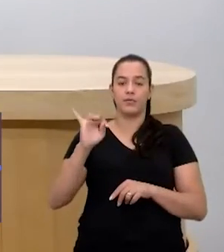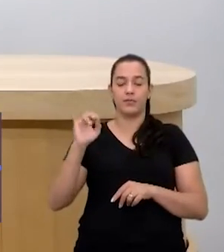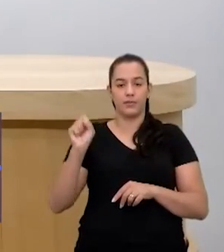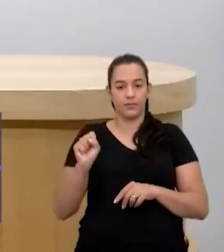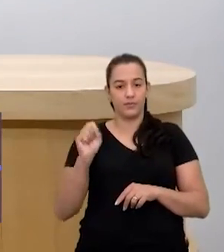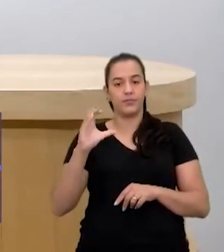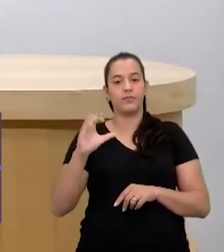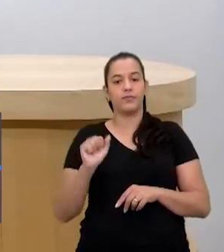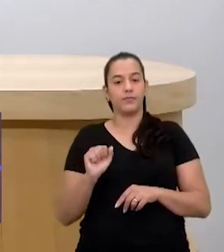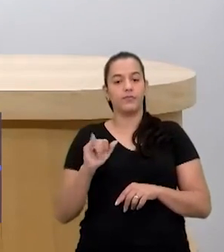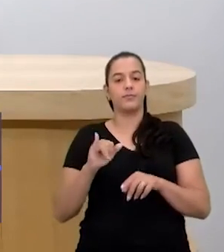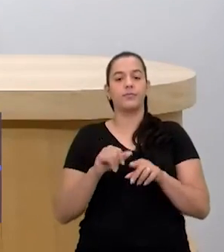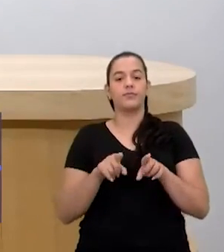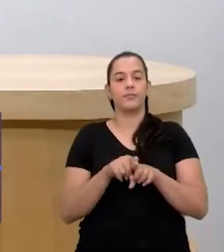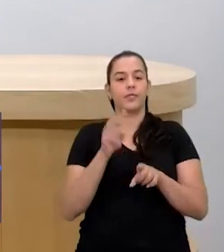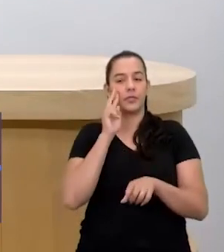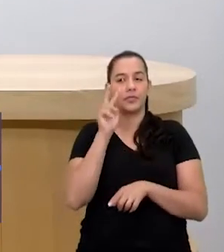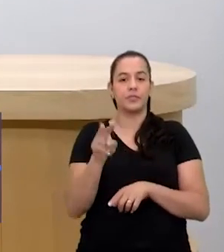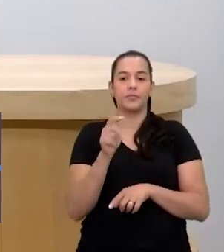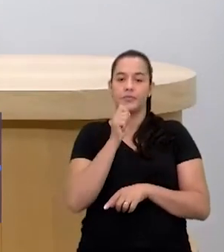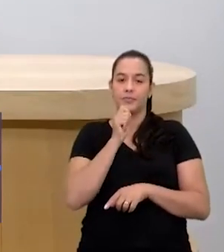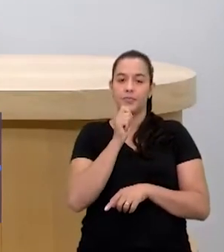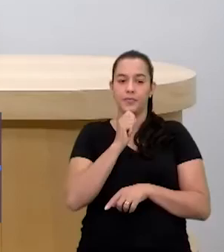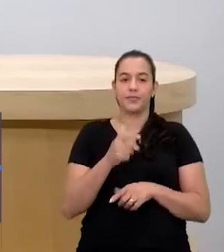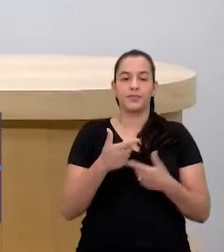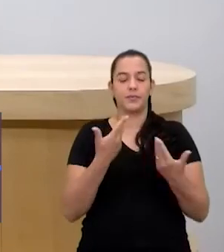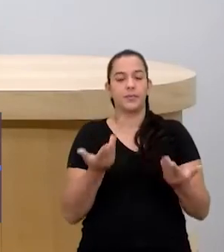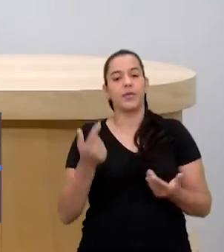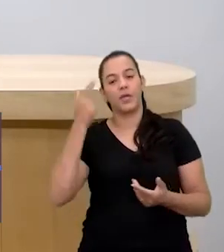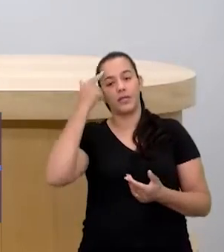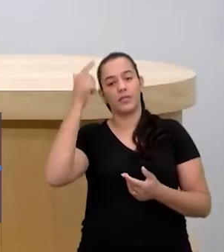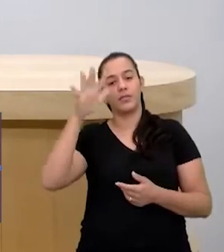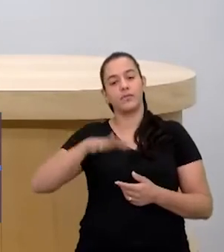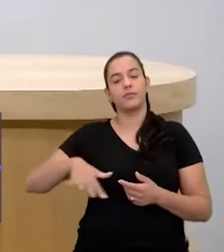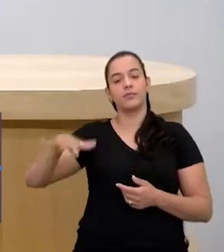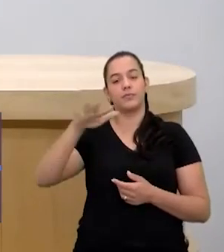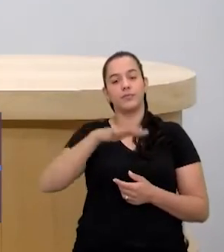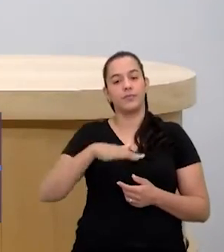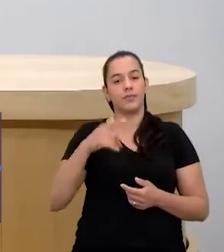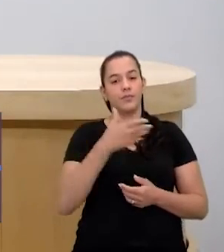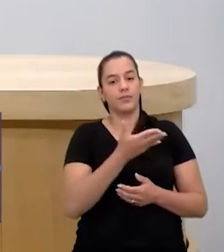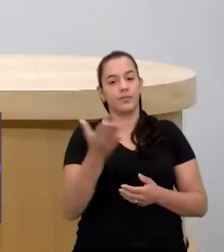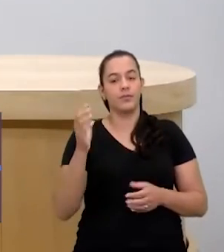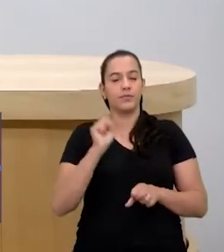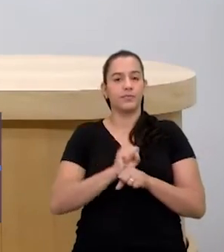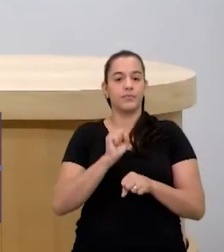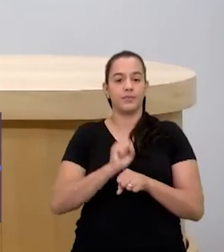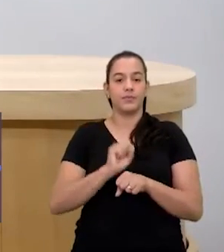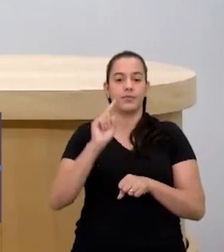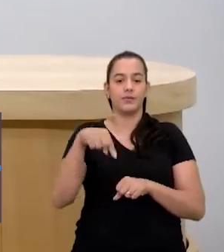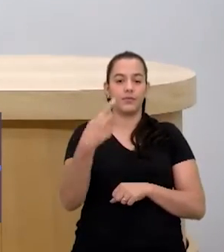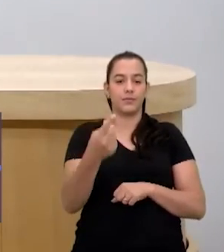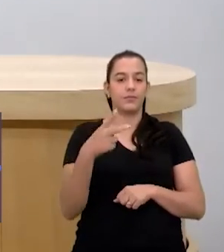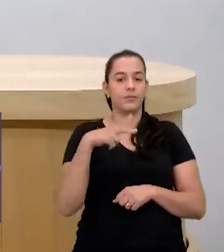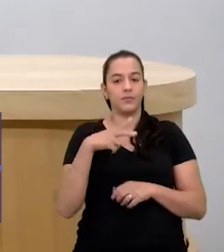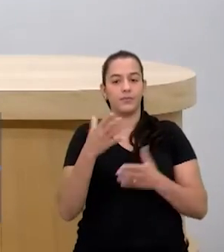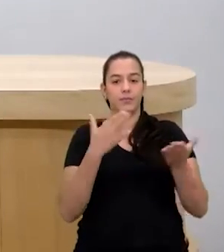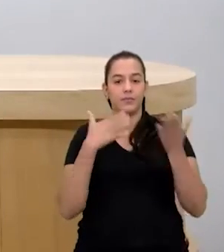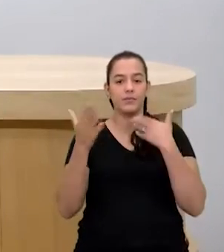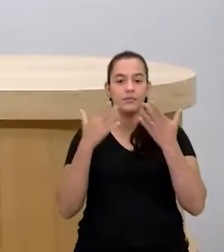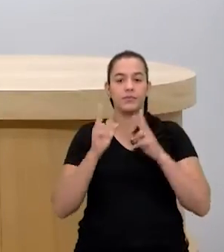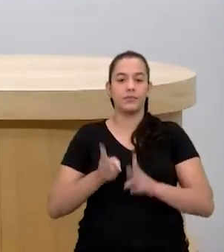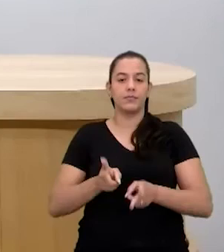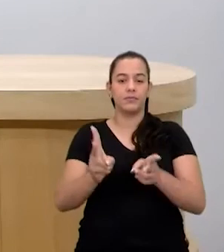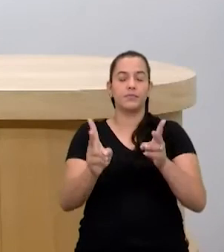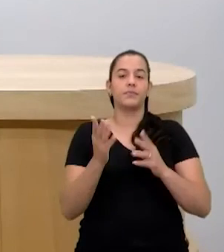ainda que a gente não tenha visto o Matisse, mas a ideia geral ficou aí. Eu espero vocês aqui para a interação, para a gente continuar o